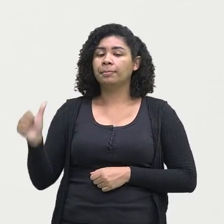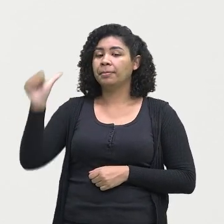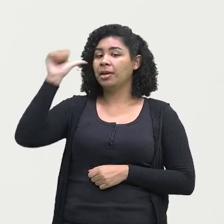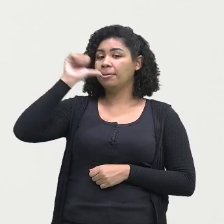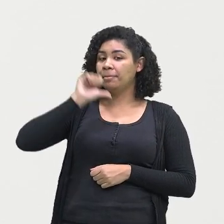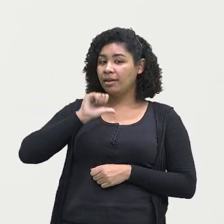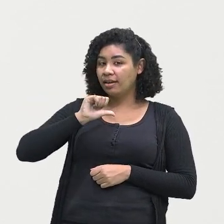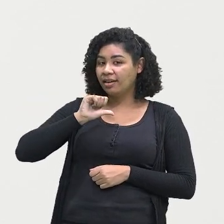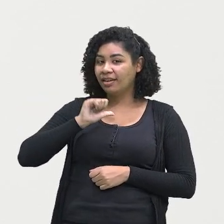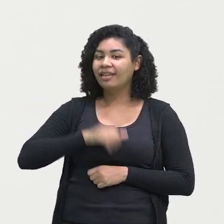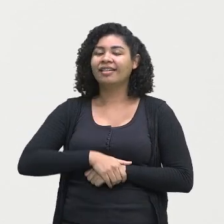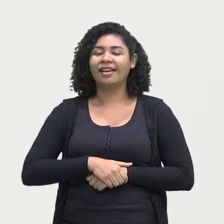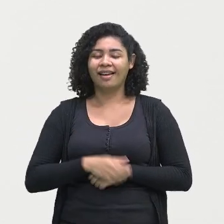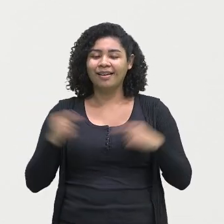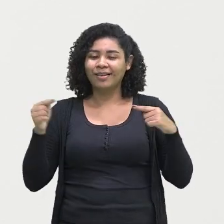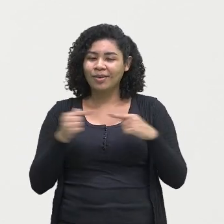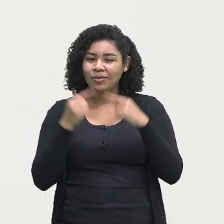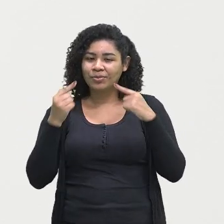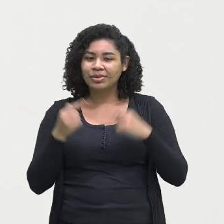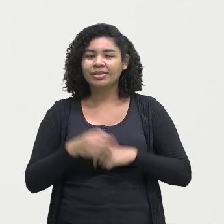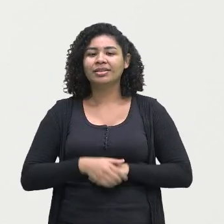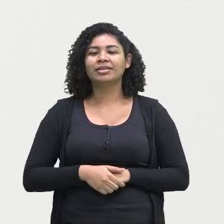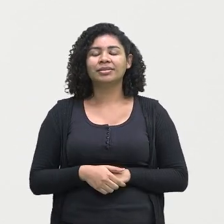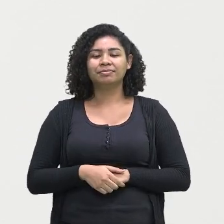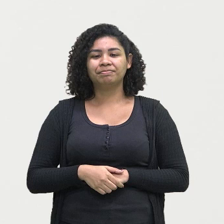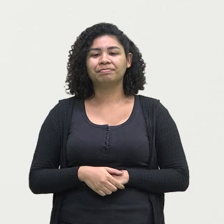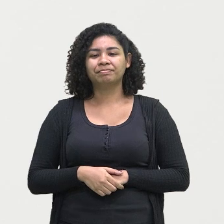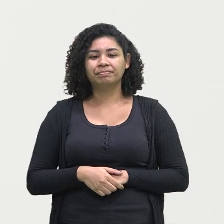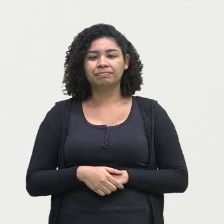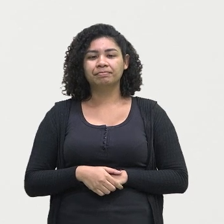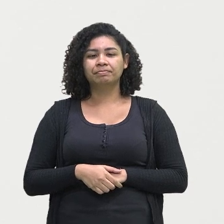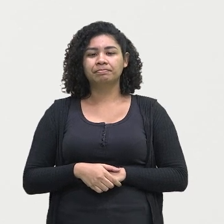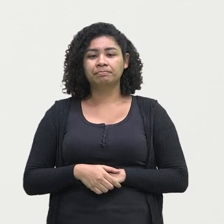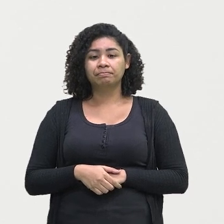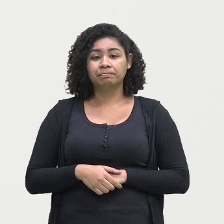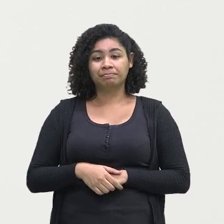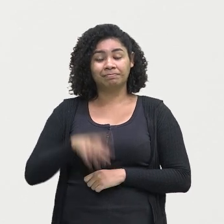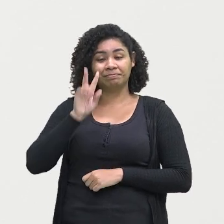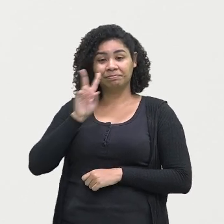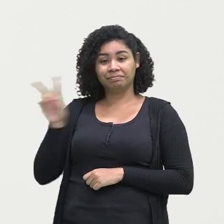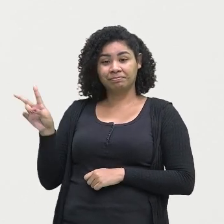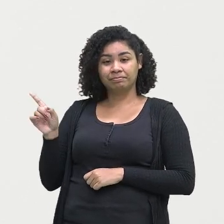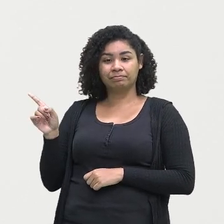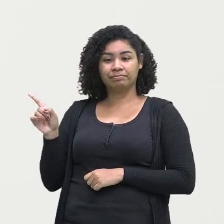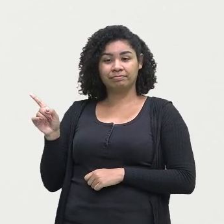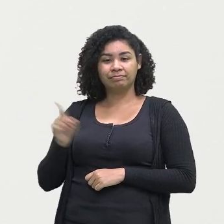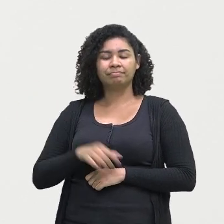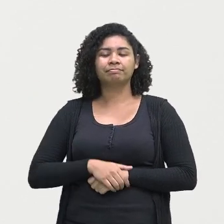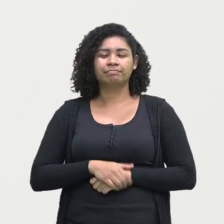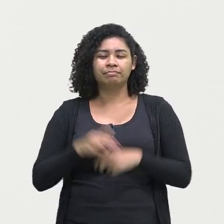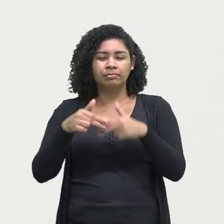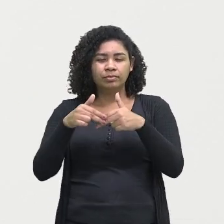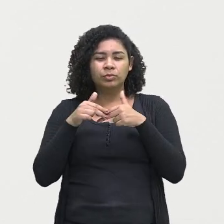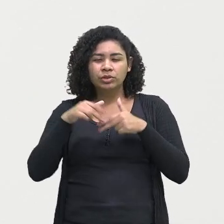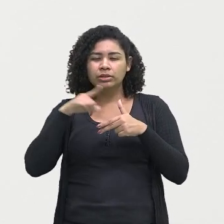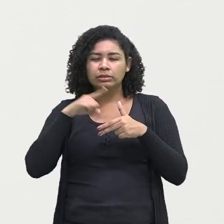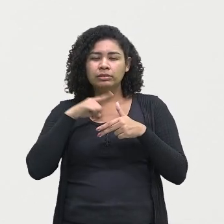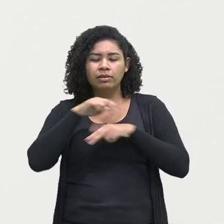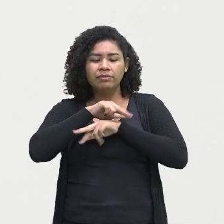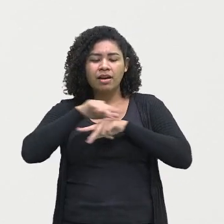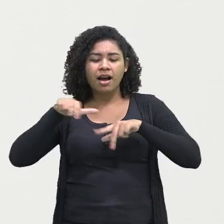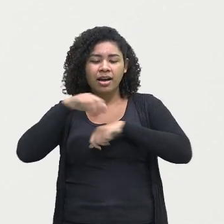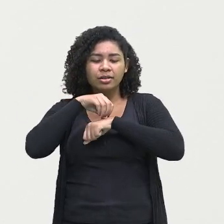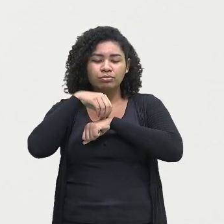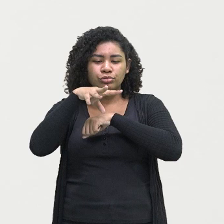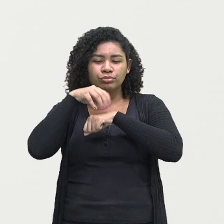beber algo, né? Alcohol. E aqui a gente já viu intoxicação, então são várias pistas que